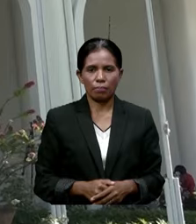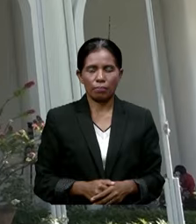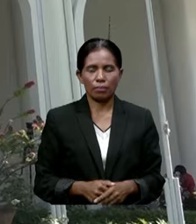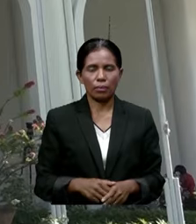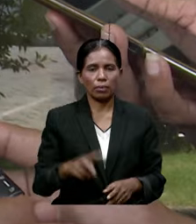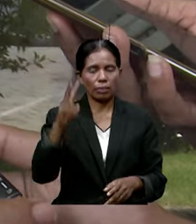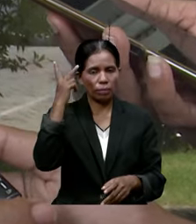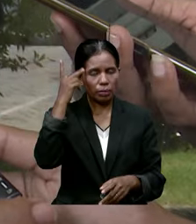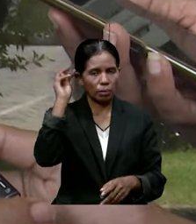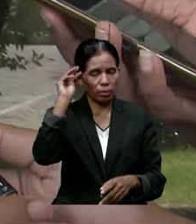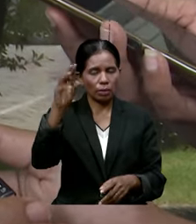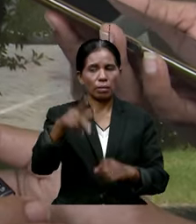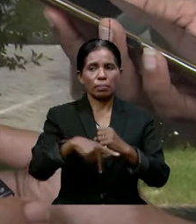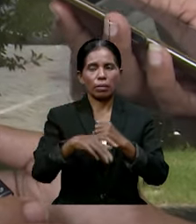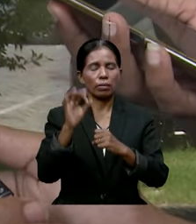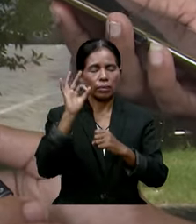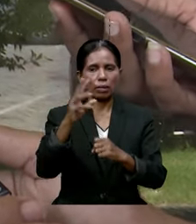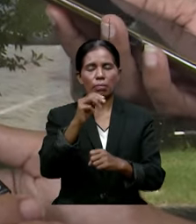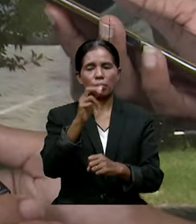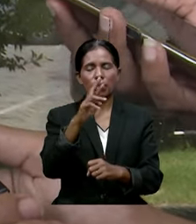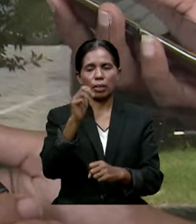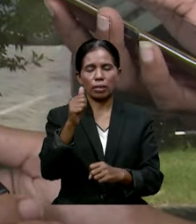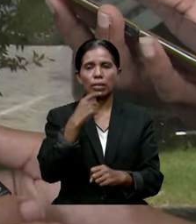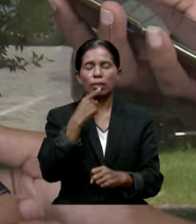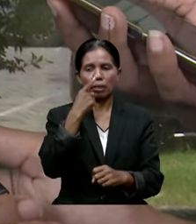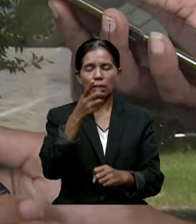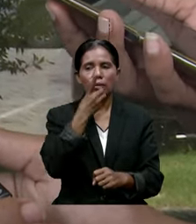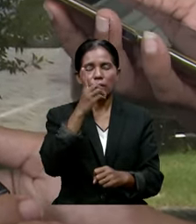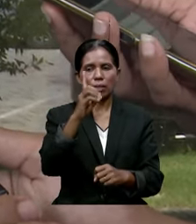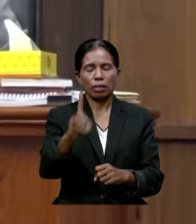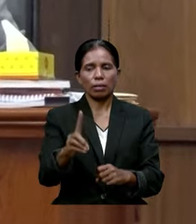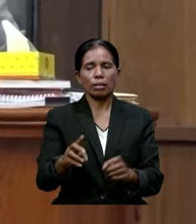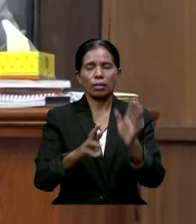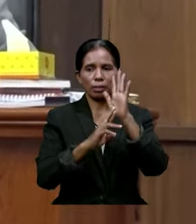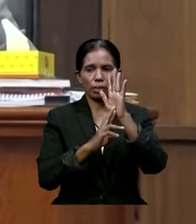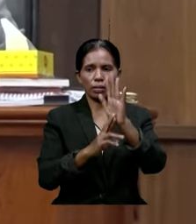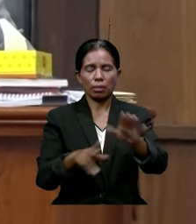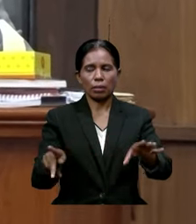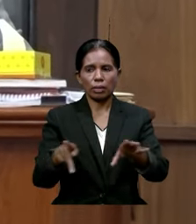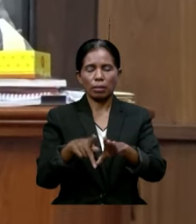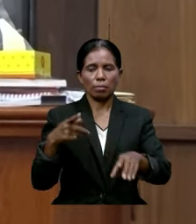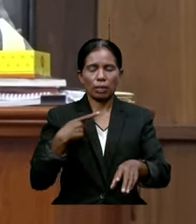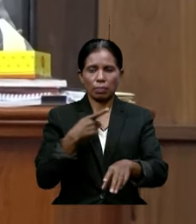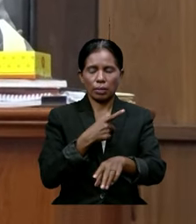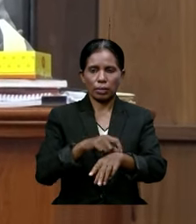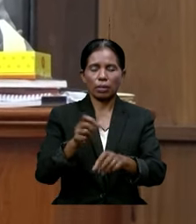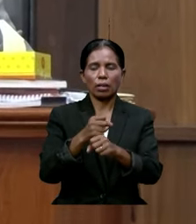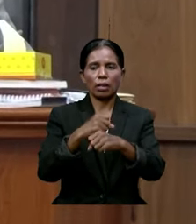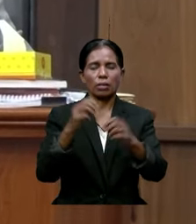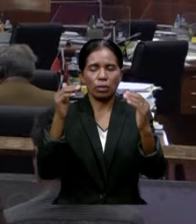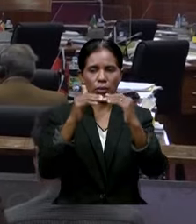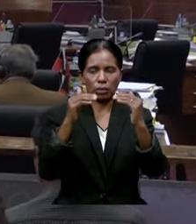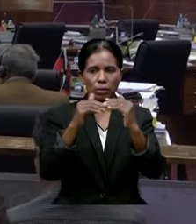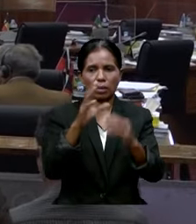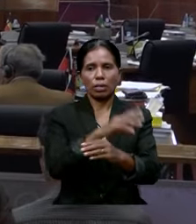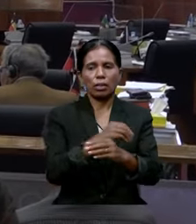Vice-presidente Bancada Fretiling Maria Angélica Rangel da Cruz atau declaração né, a foi representa Bancada Parlamentar Sira realiza reunião